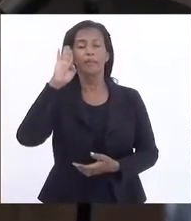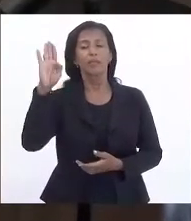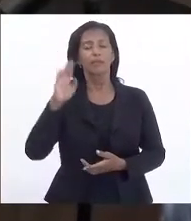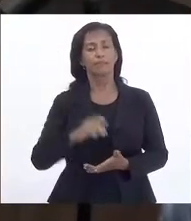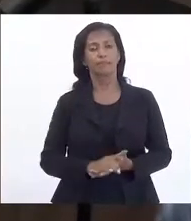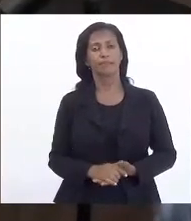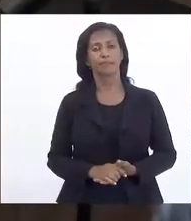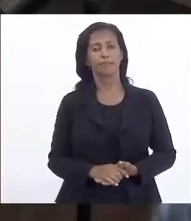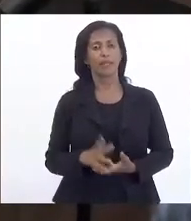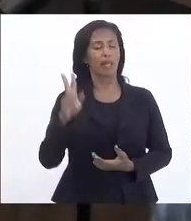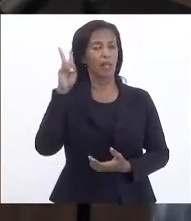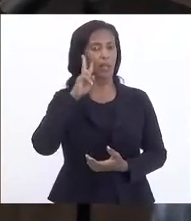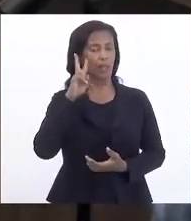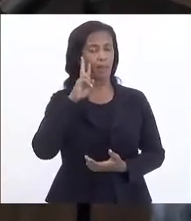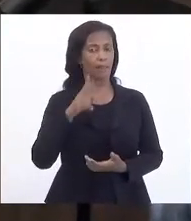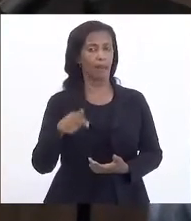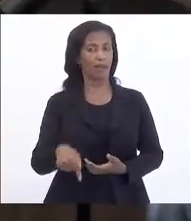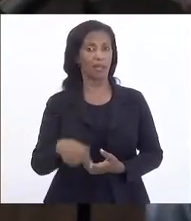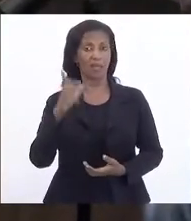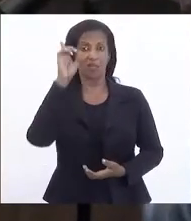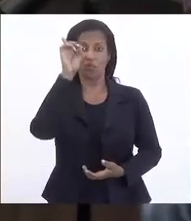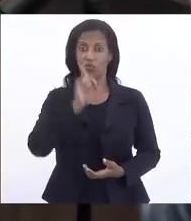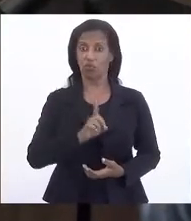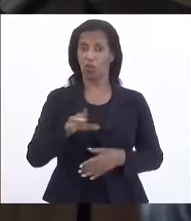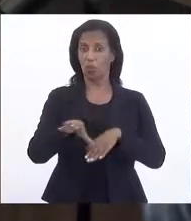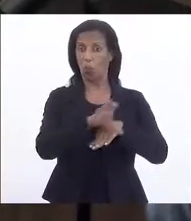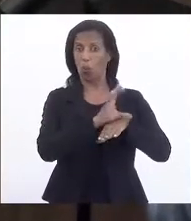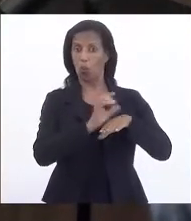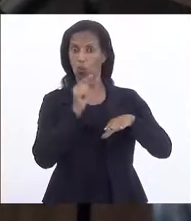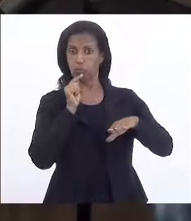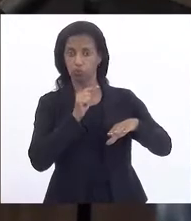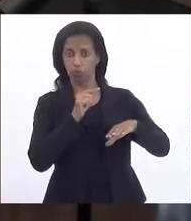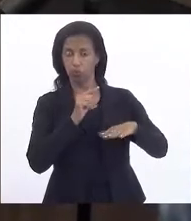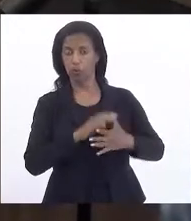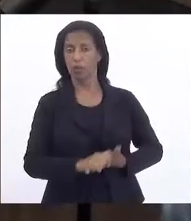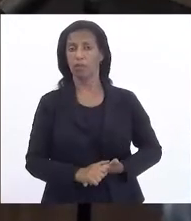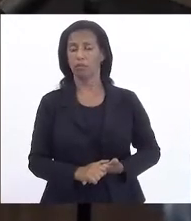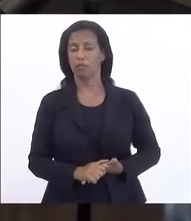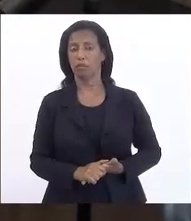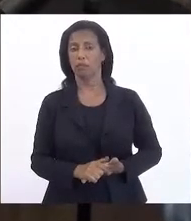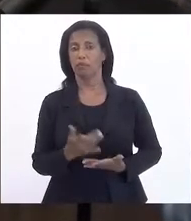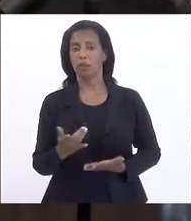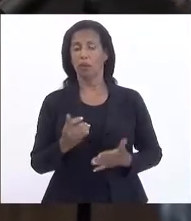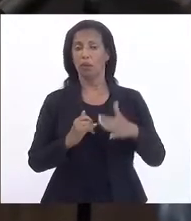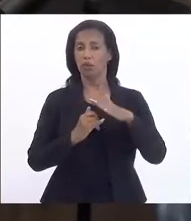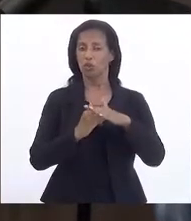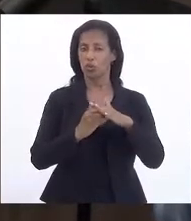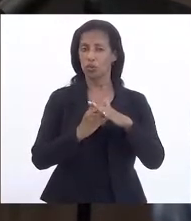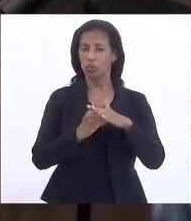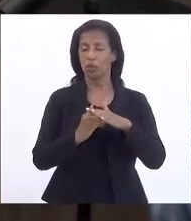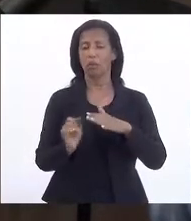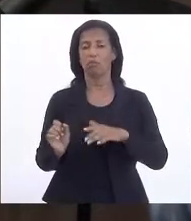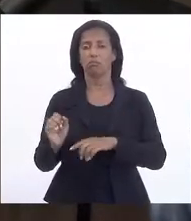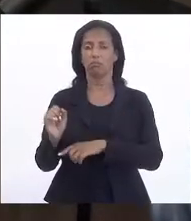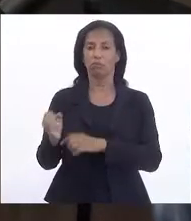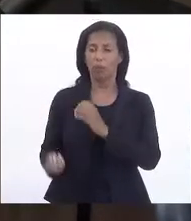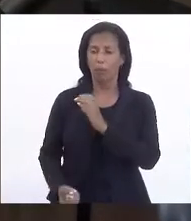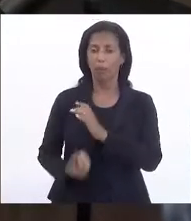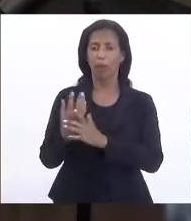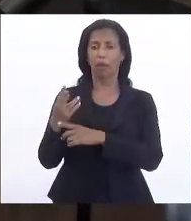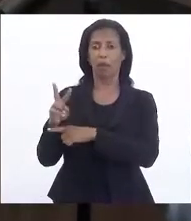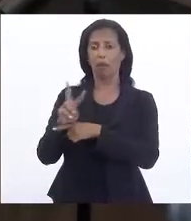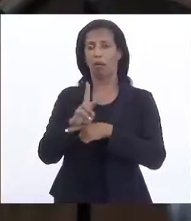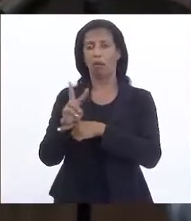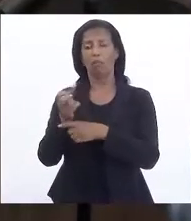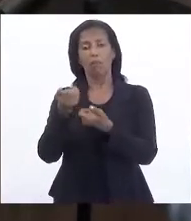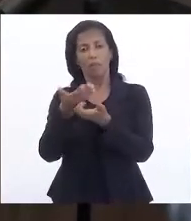lembrar que esse é um direito constitucional então a instituição de um observatório é fundamental também